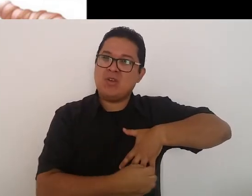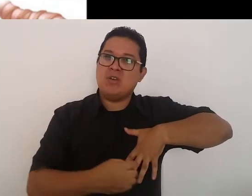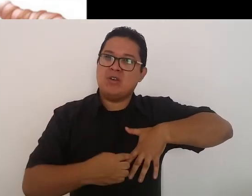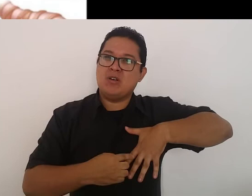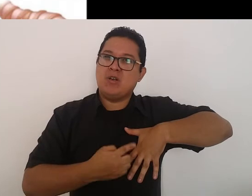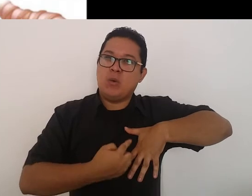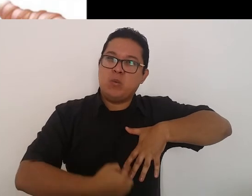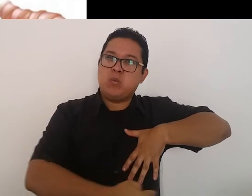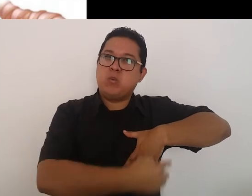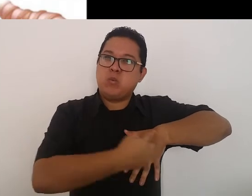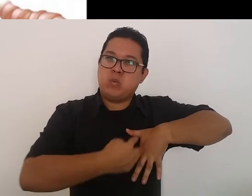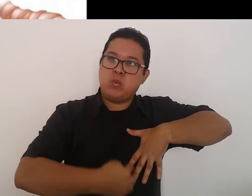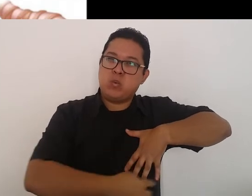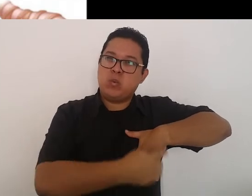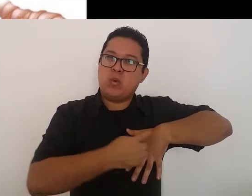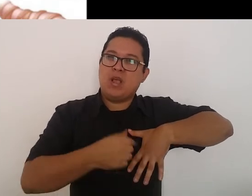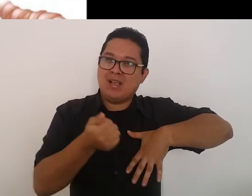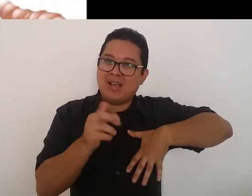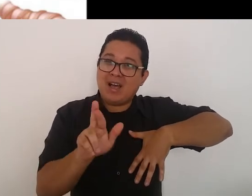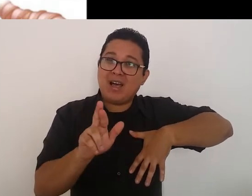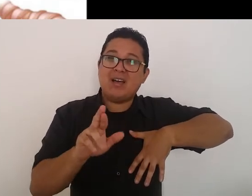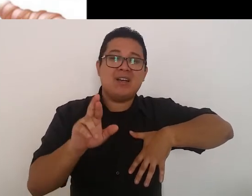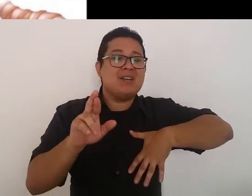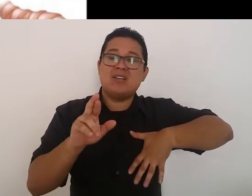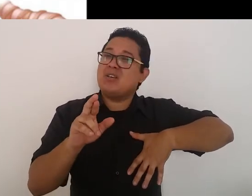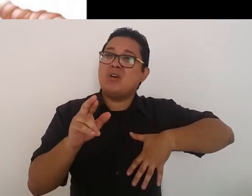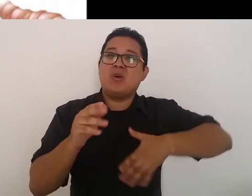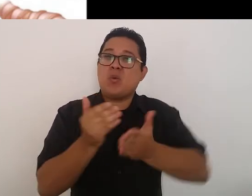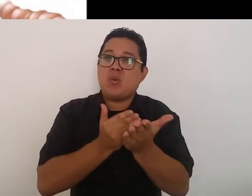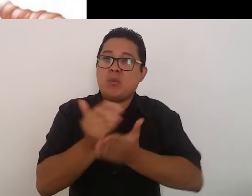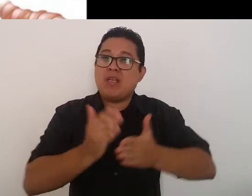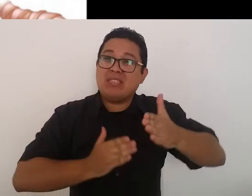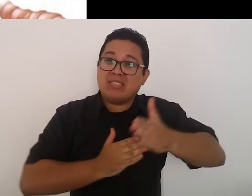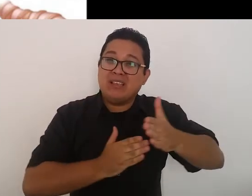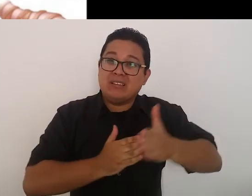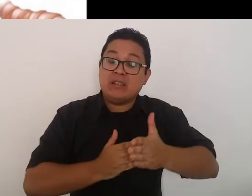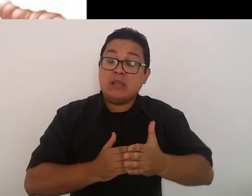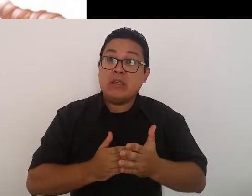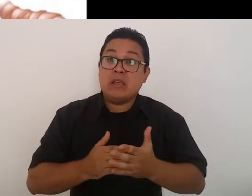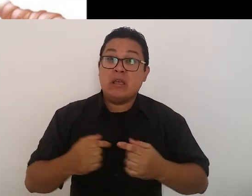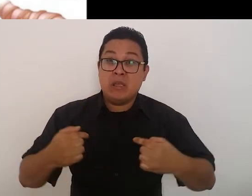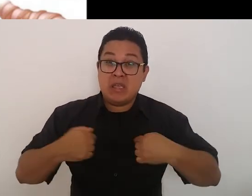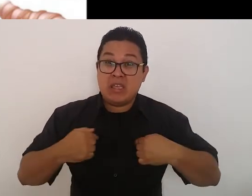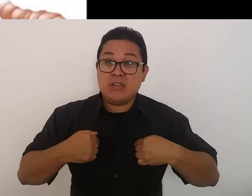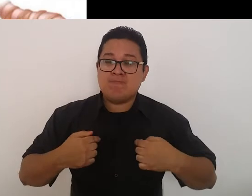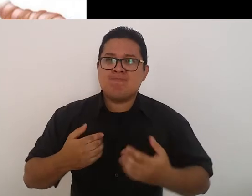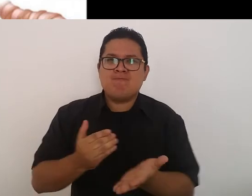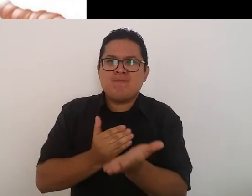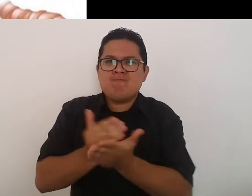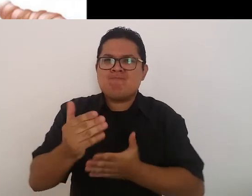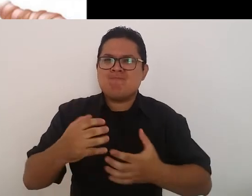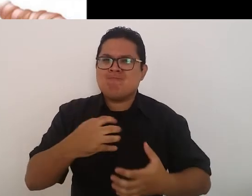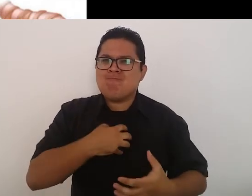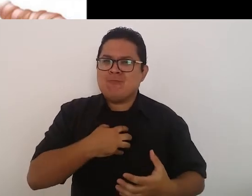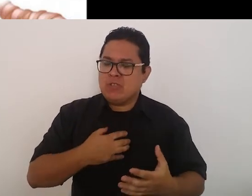pessoa vai ficando asfixiada, tá? O próprio fluido inflamatório que ele